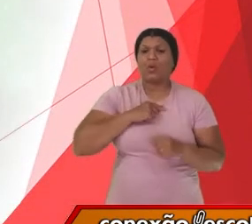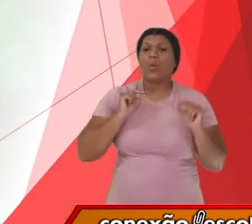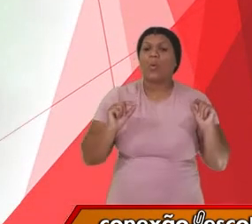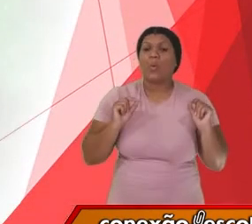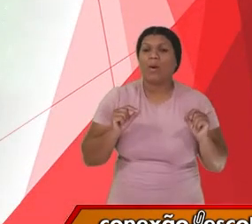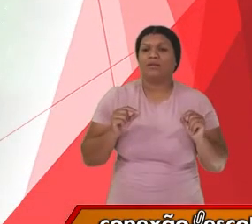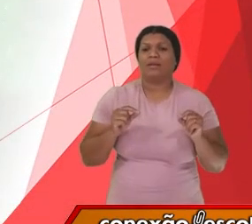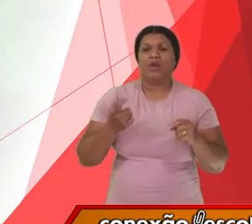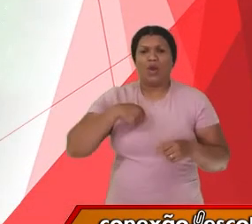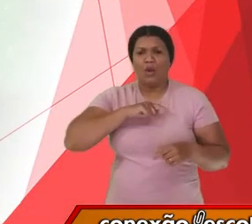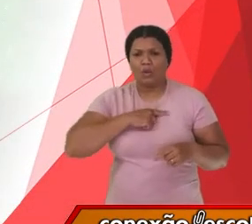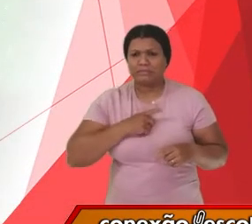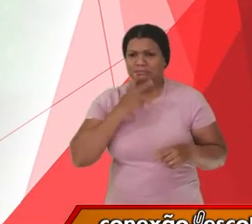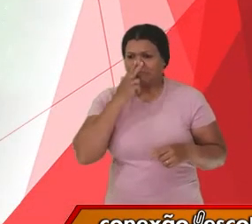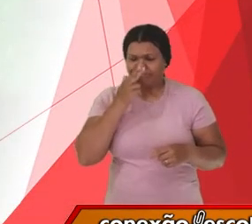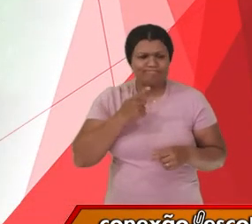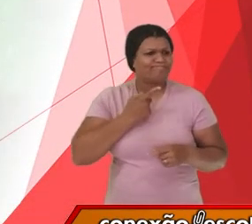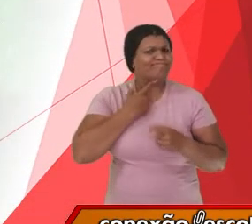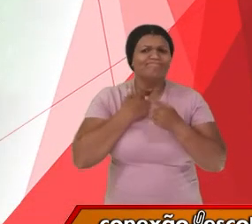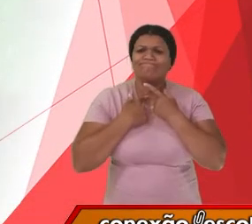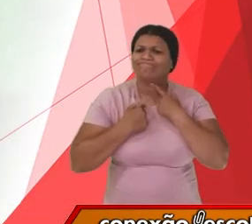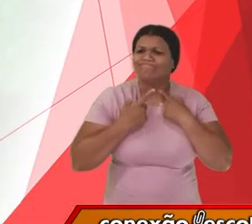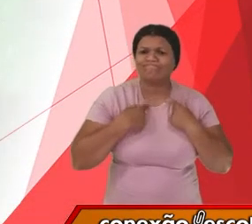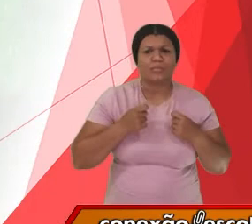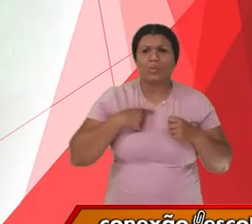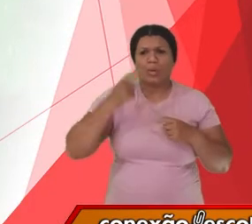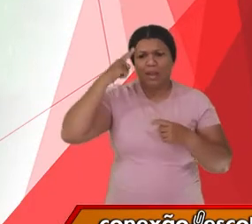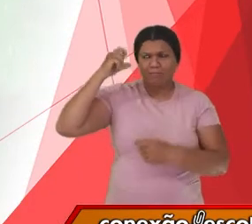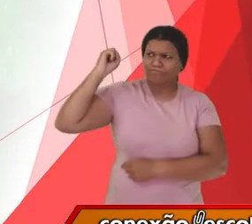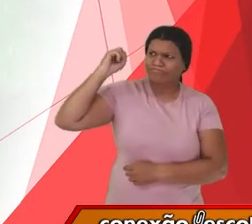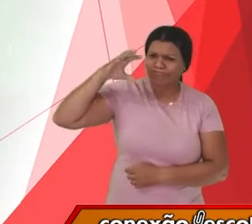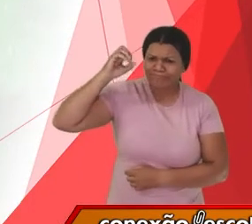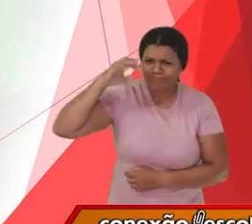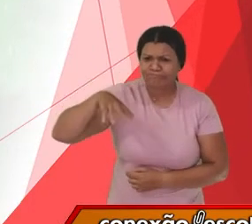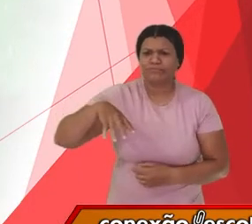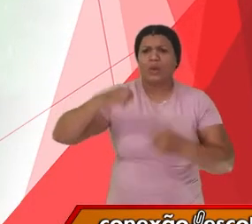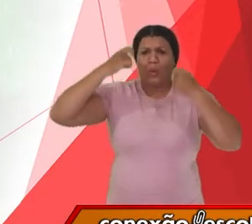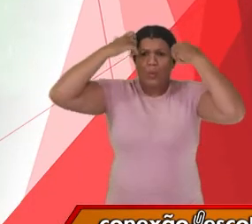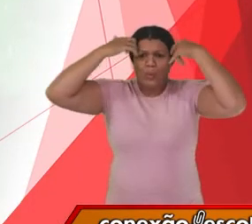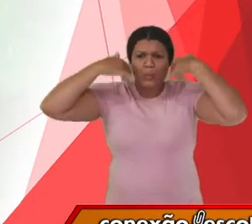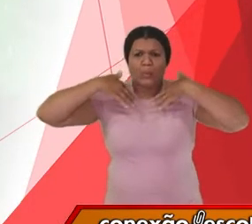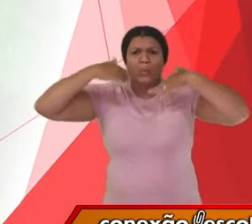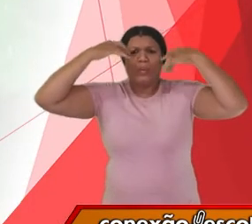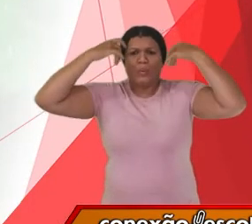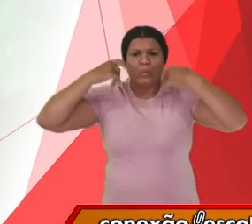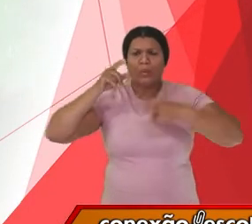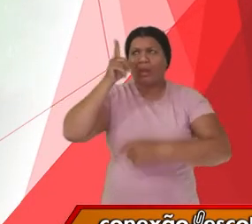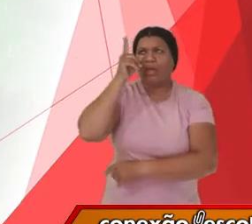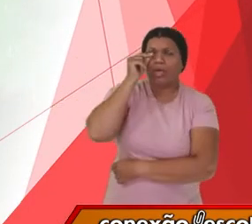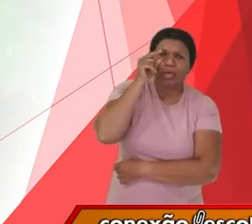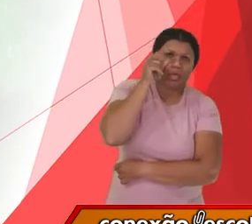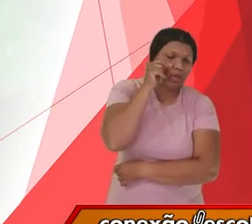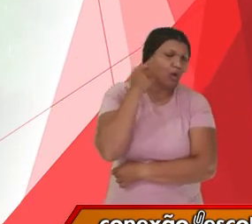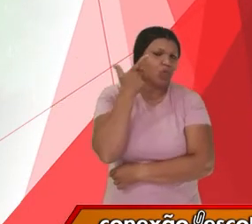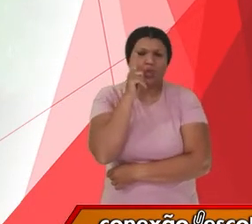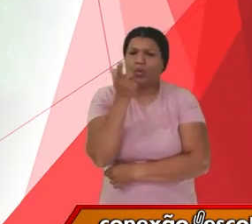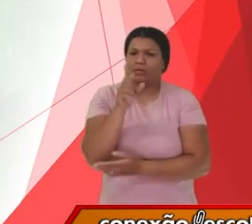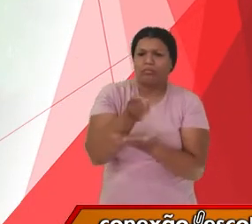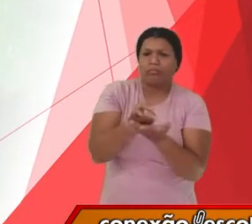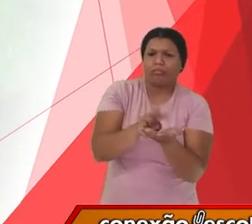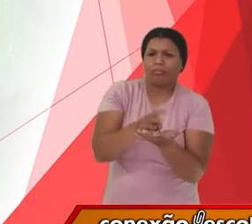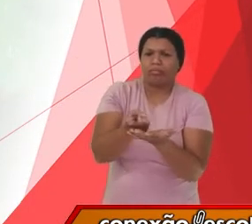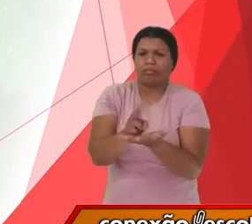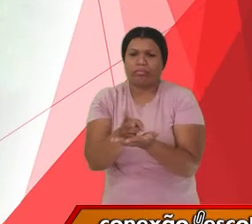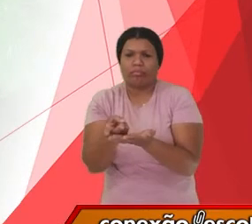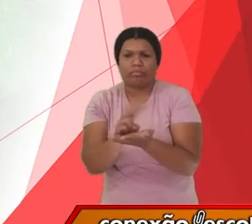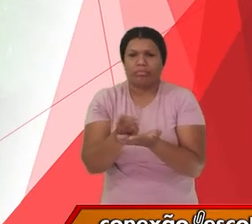suor, insônia. E ela também pode estar relacionada a sintomas psíquicos. Inclusive, em alguns casos, da pessoa perder o próprio